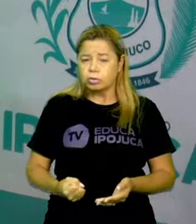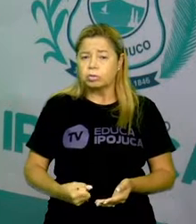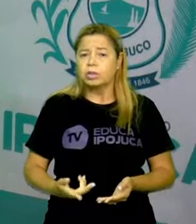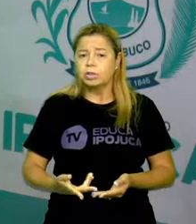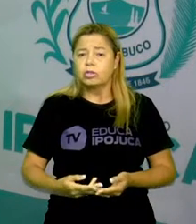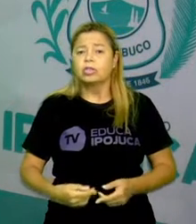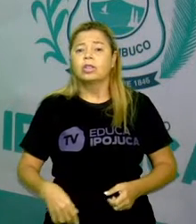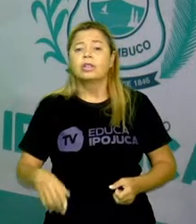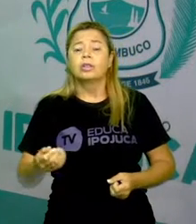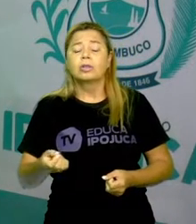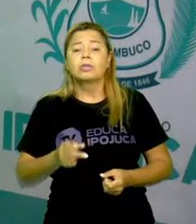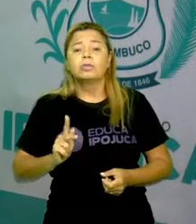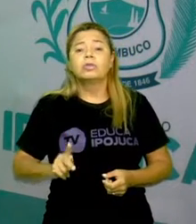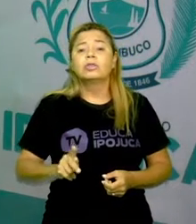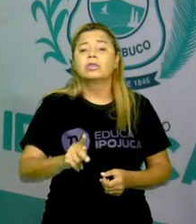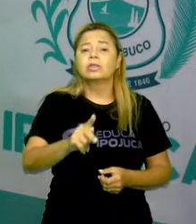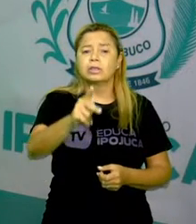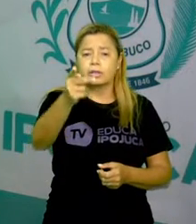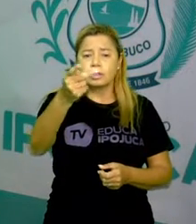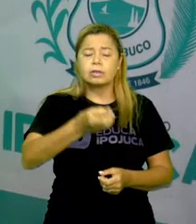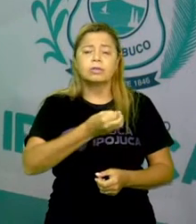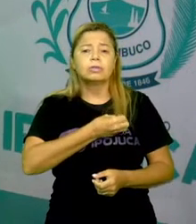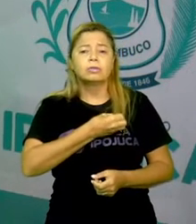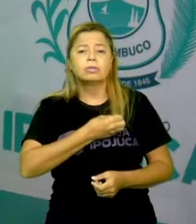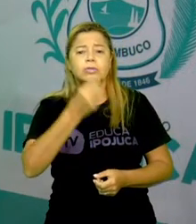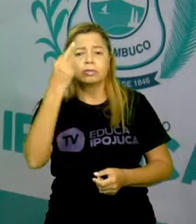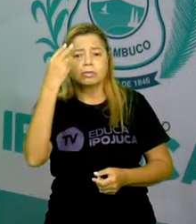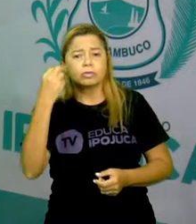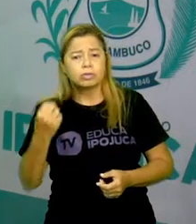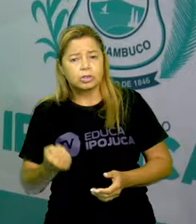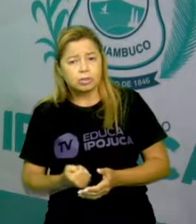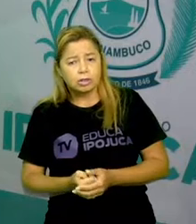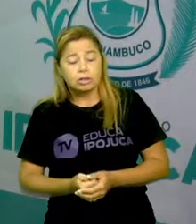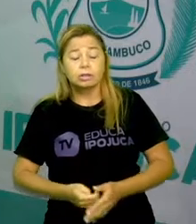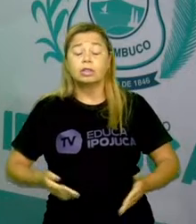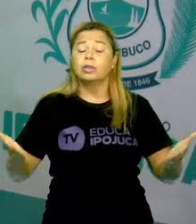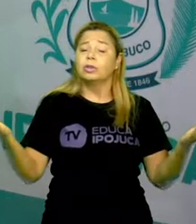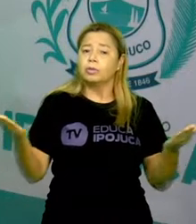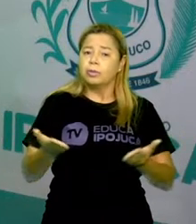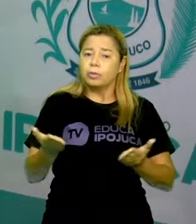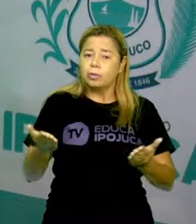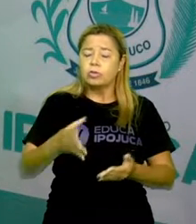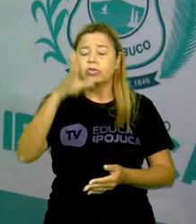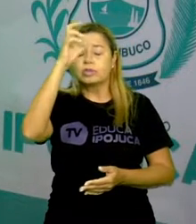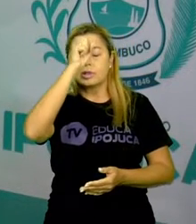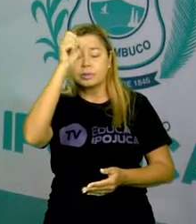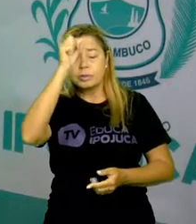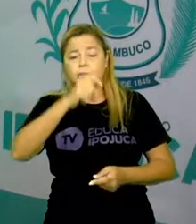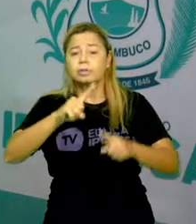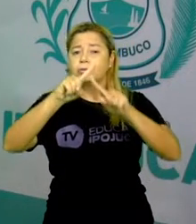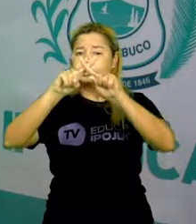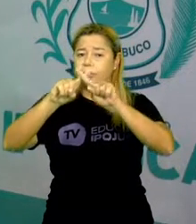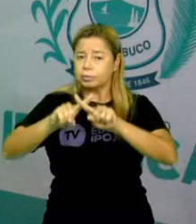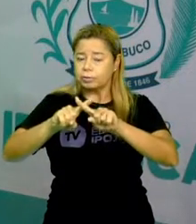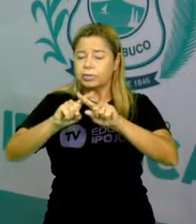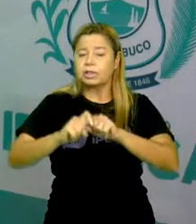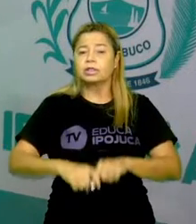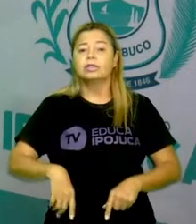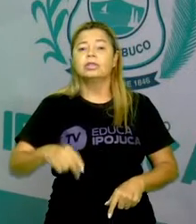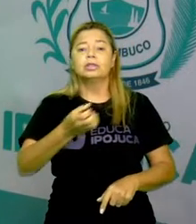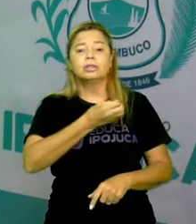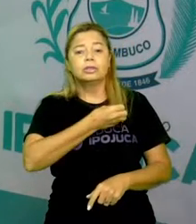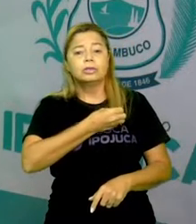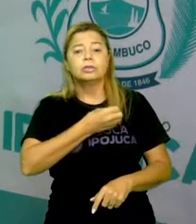naturais. E hoje nós vamos efetuar a multiplicação entre números naturais. E para